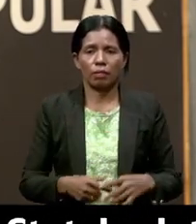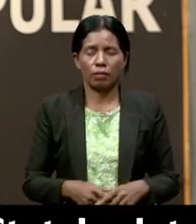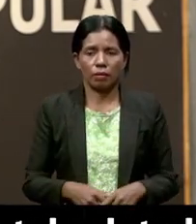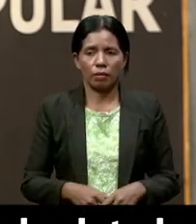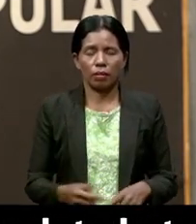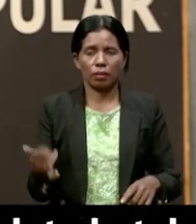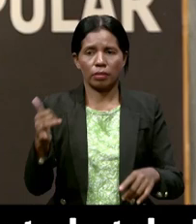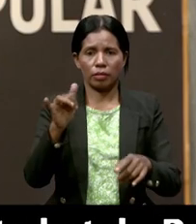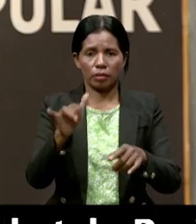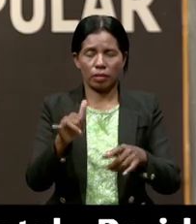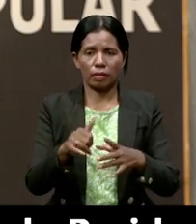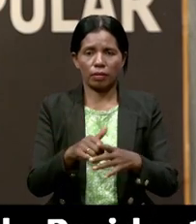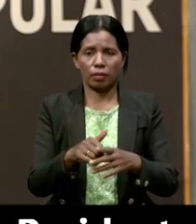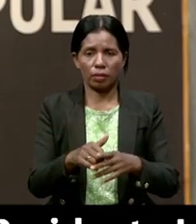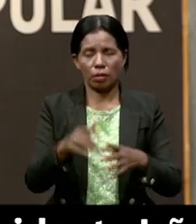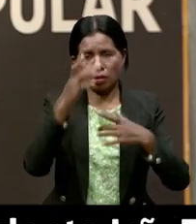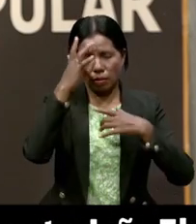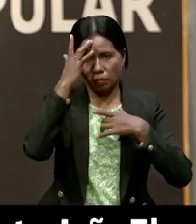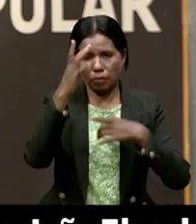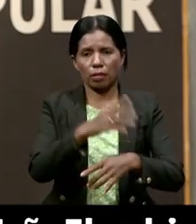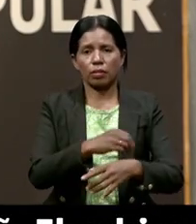se na beke a nessang na moras rin se a